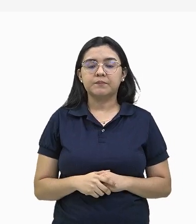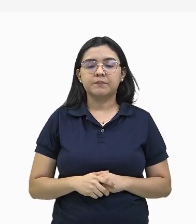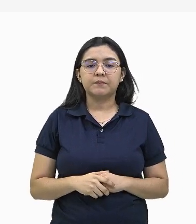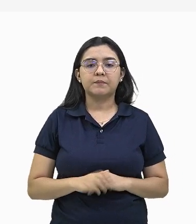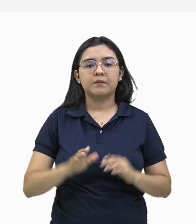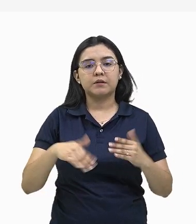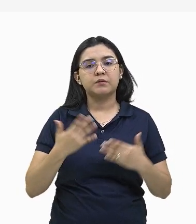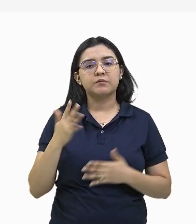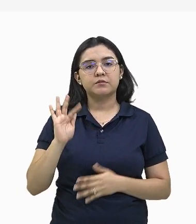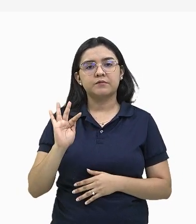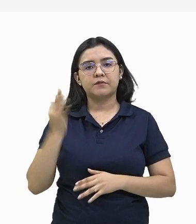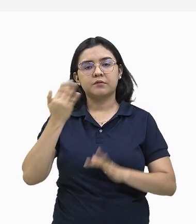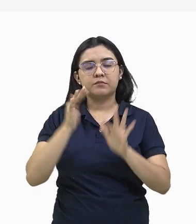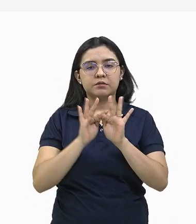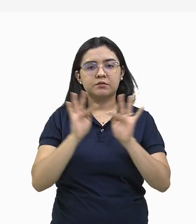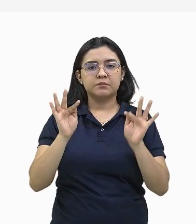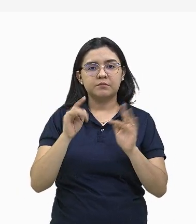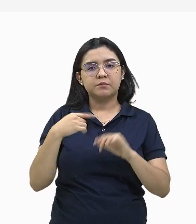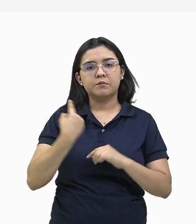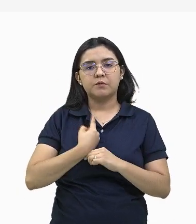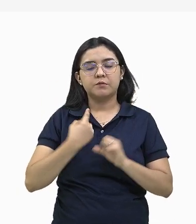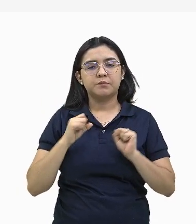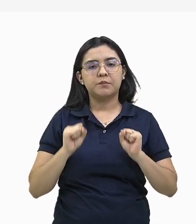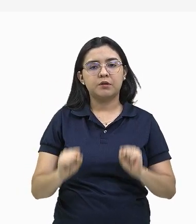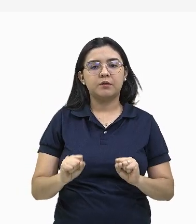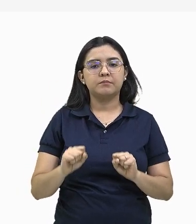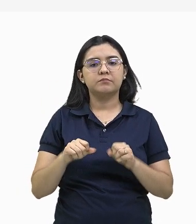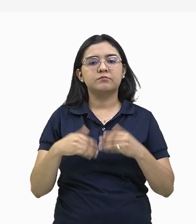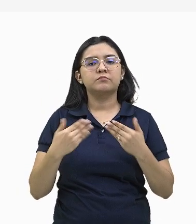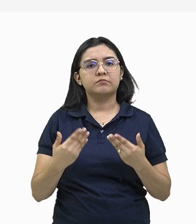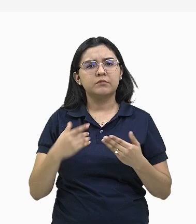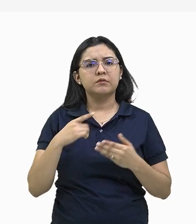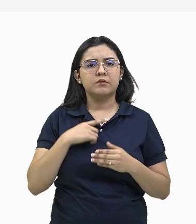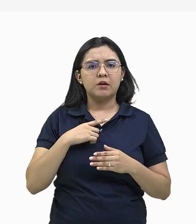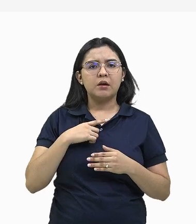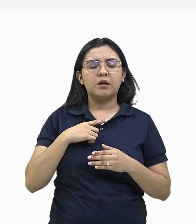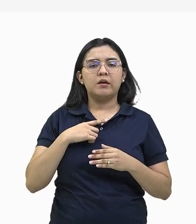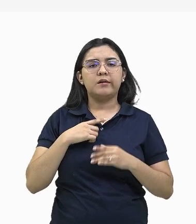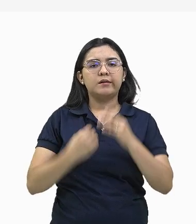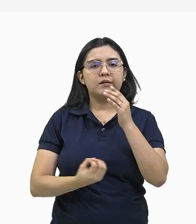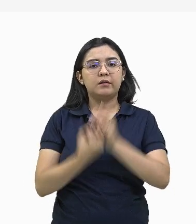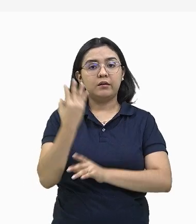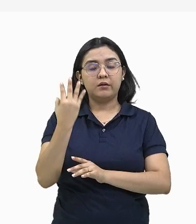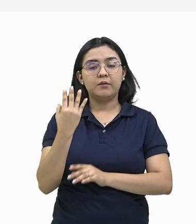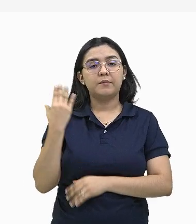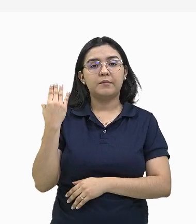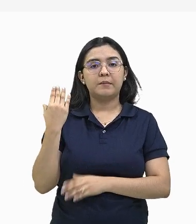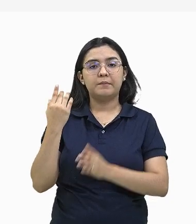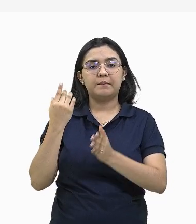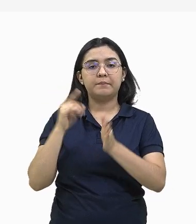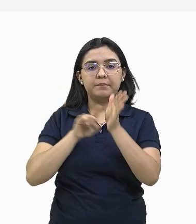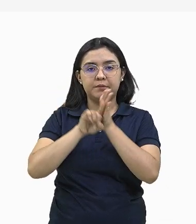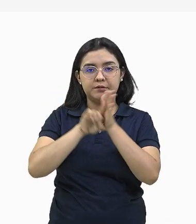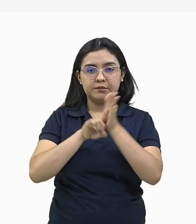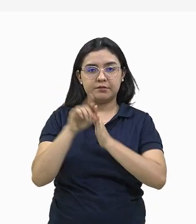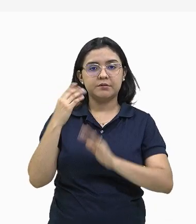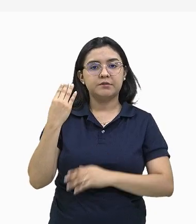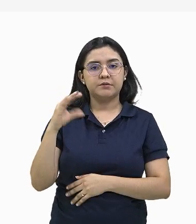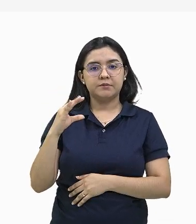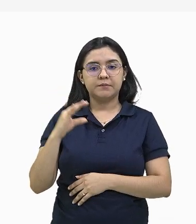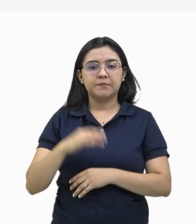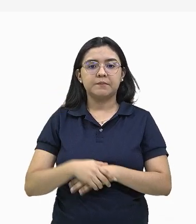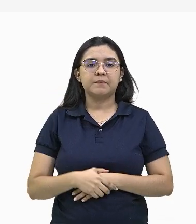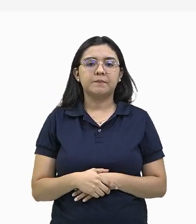desses fenômenos simples, nós podemos obter uma pesquisa científica.